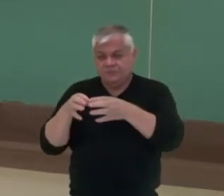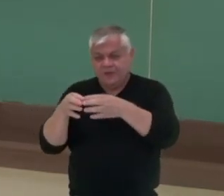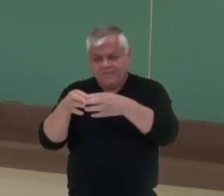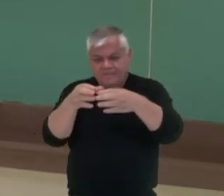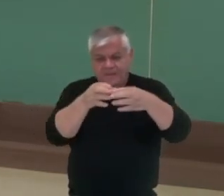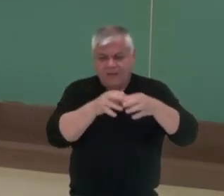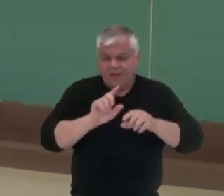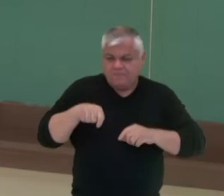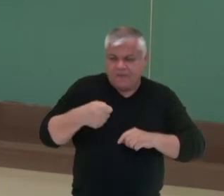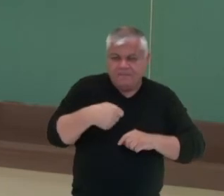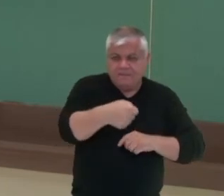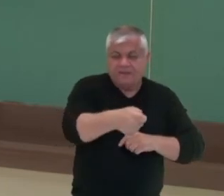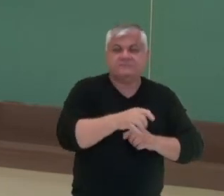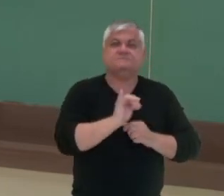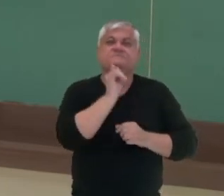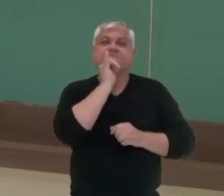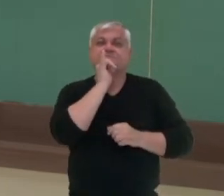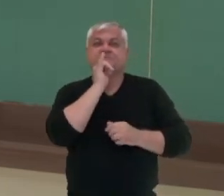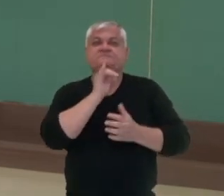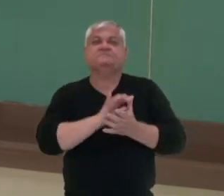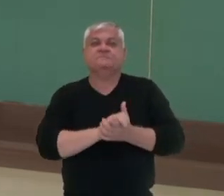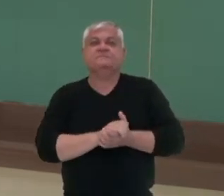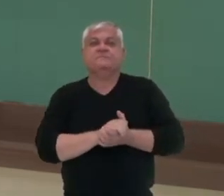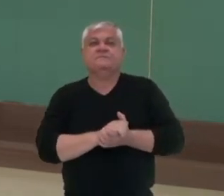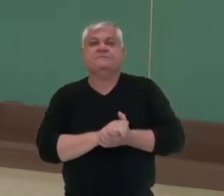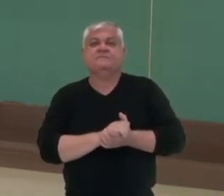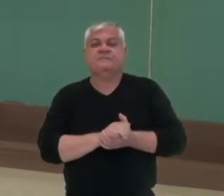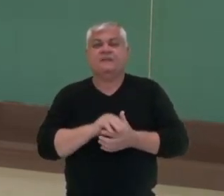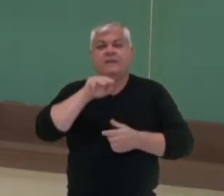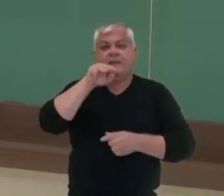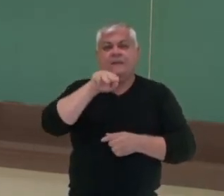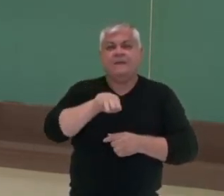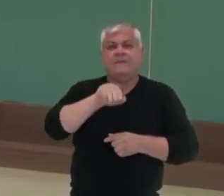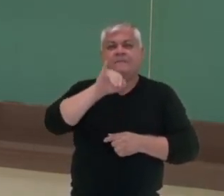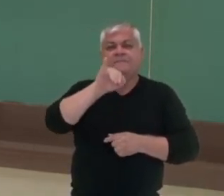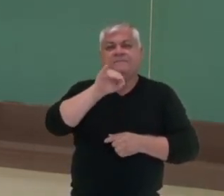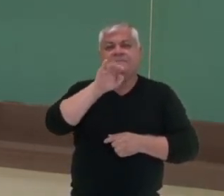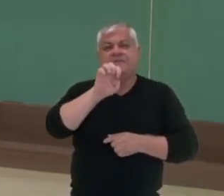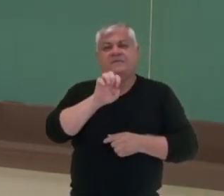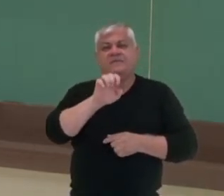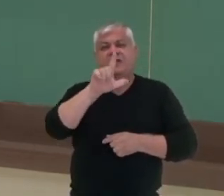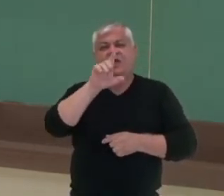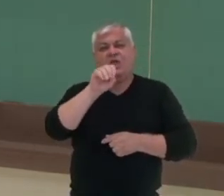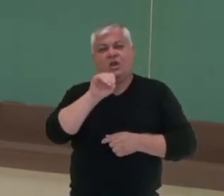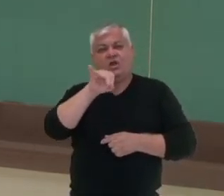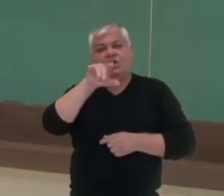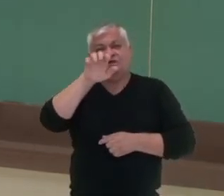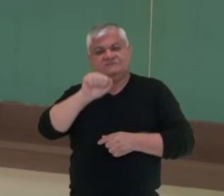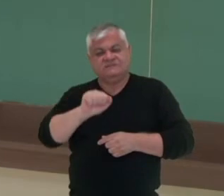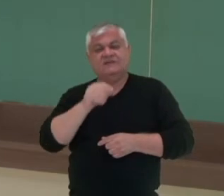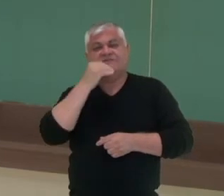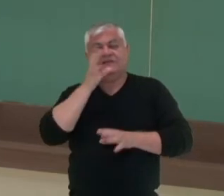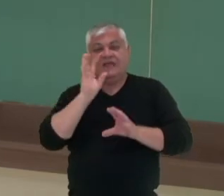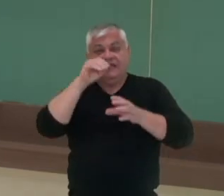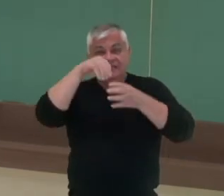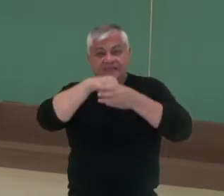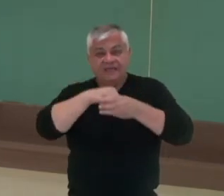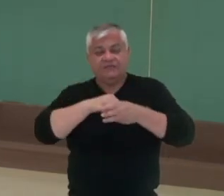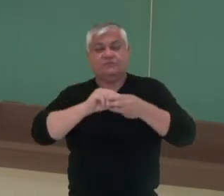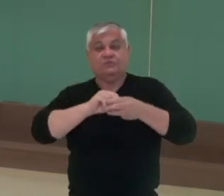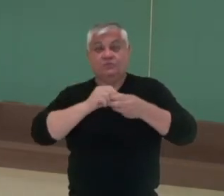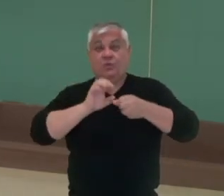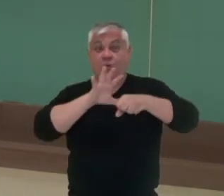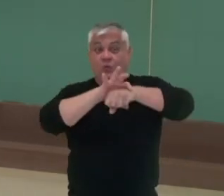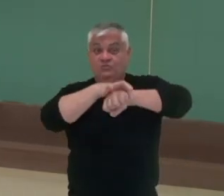que vai sofrer. Por exemplo, as células mieloides são as células que ficam lá no osso, da medula